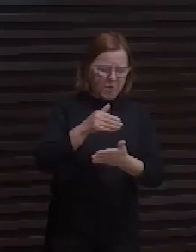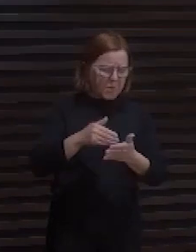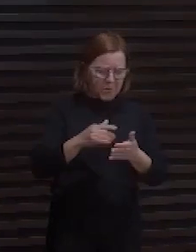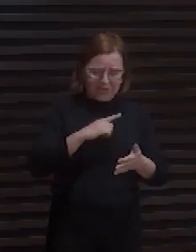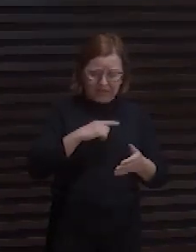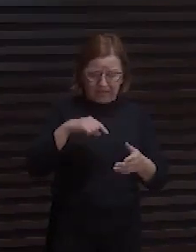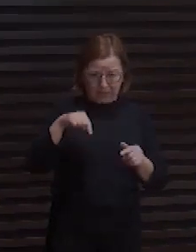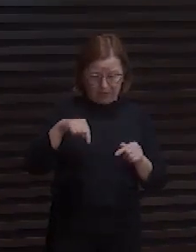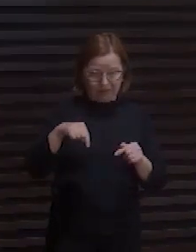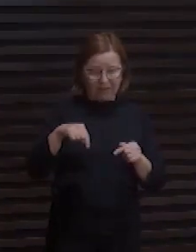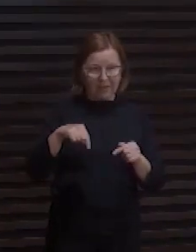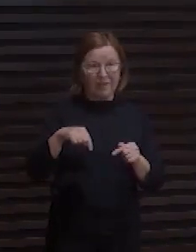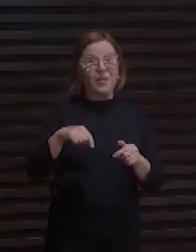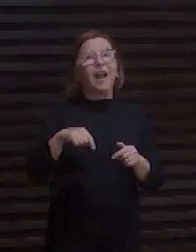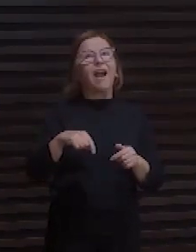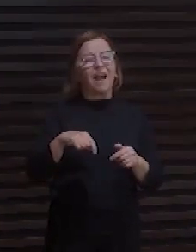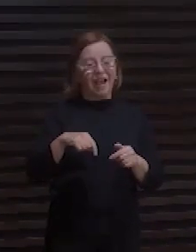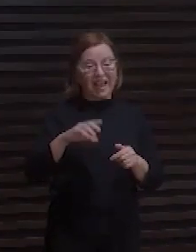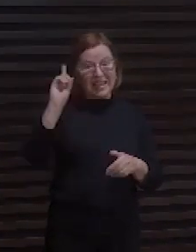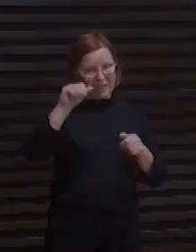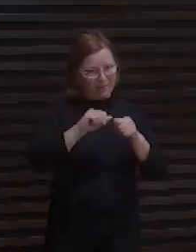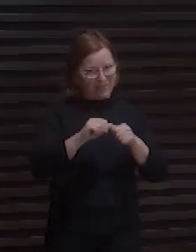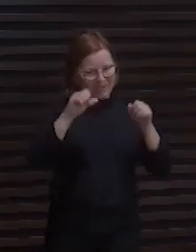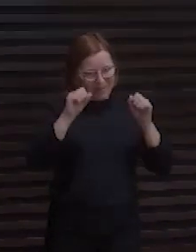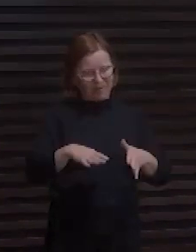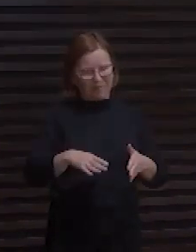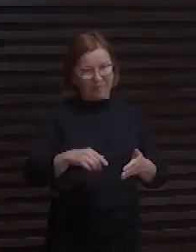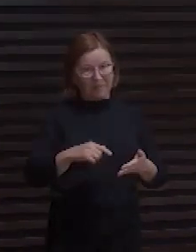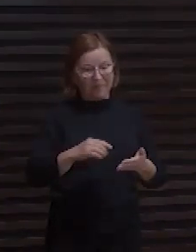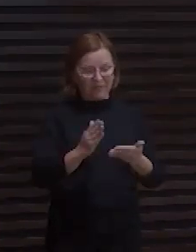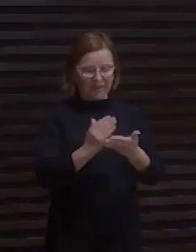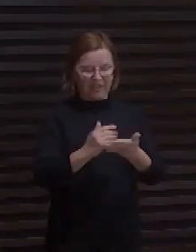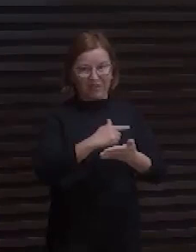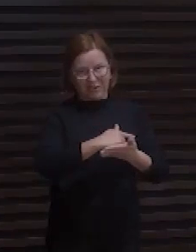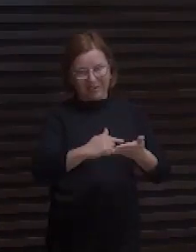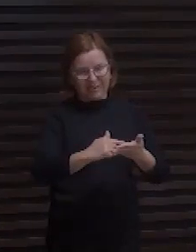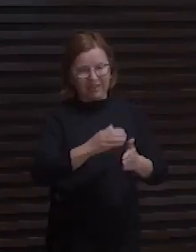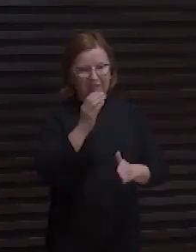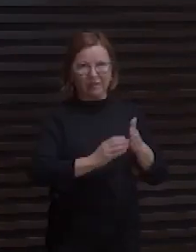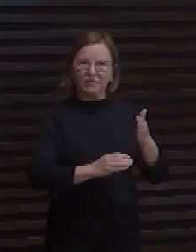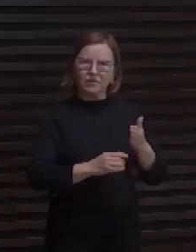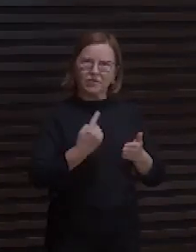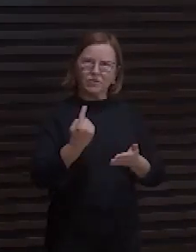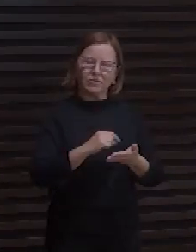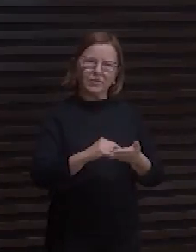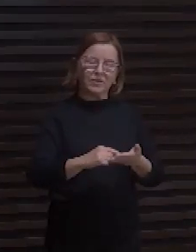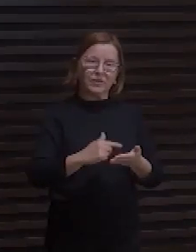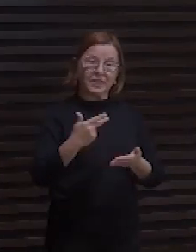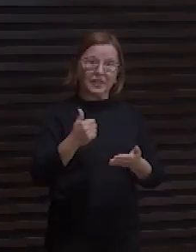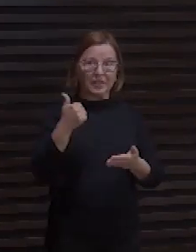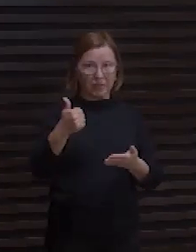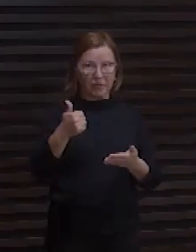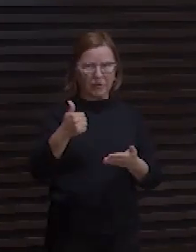por Deus. E segundo o relato de Gênesis, no capítulo 1, versículo 31, tudo que ele fez